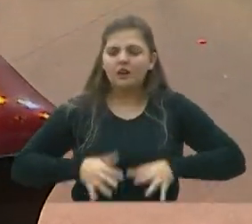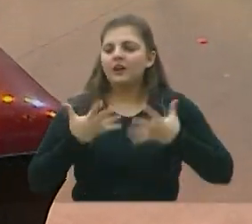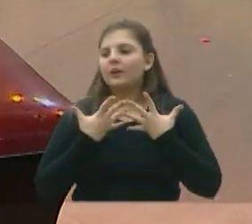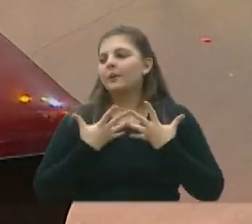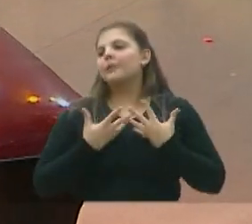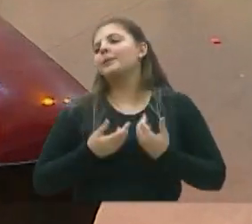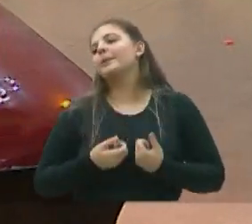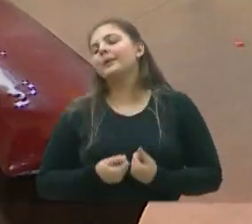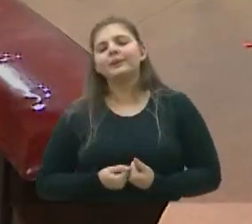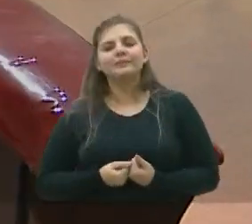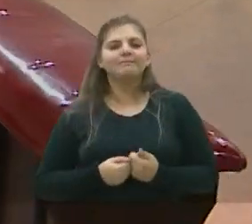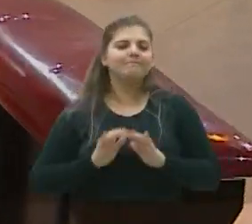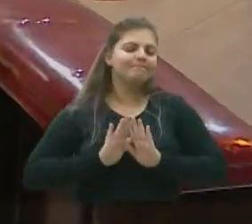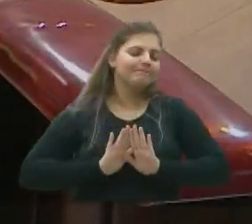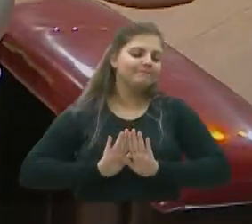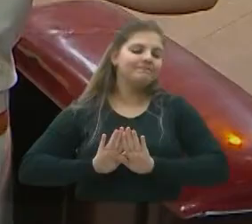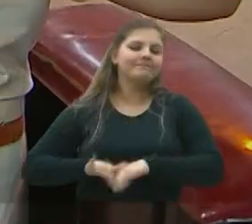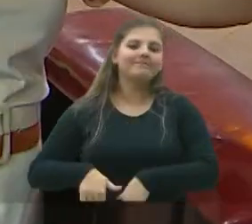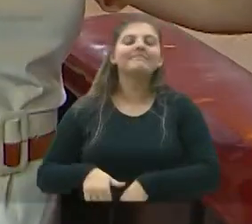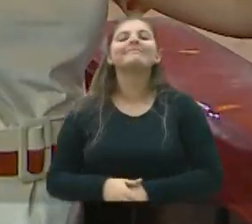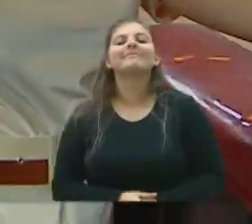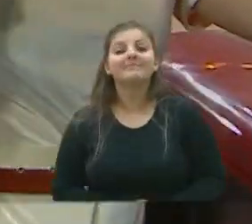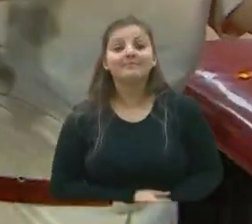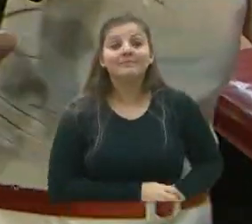aliviar os teus sofrimentos.